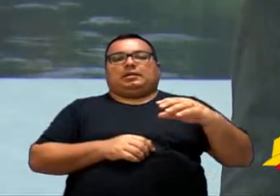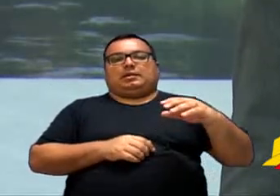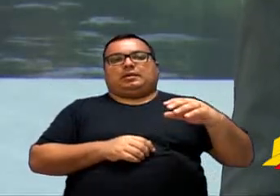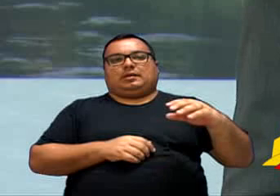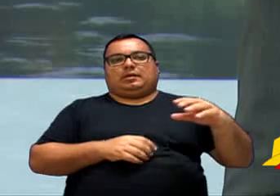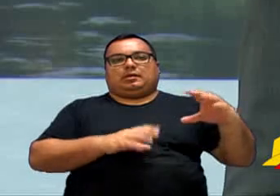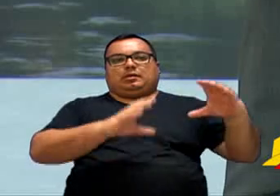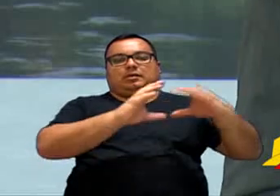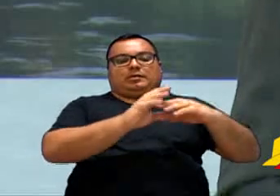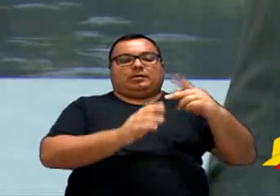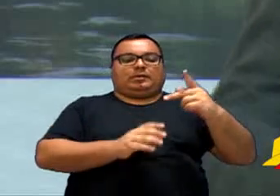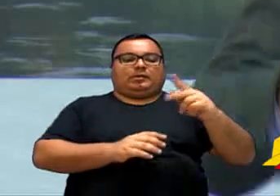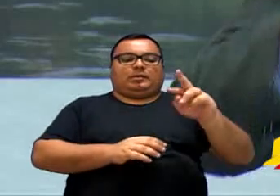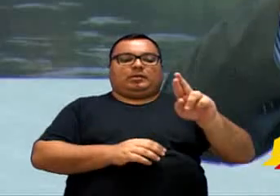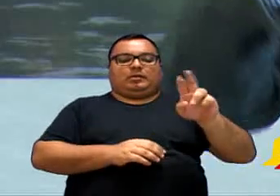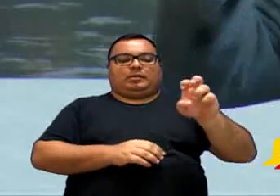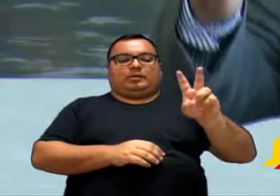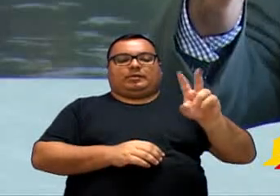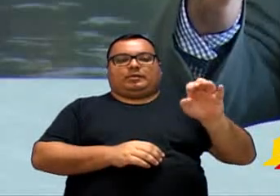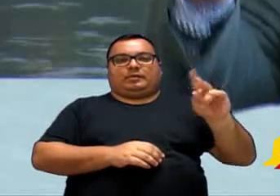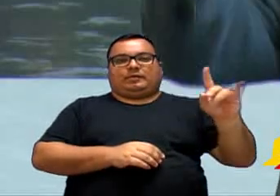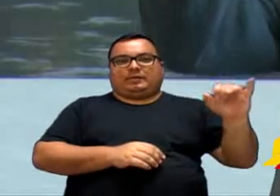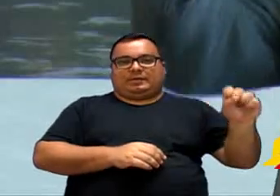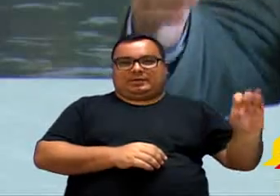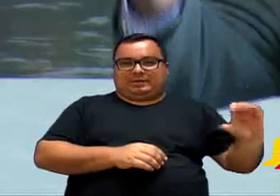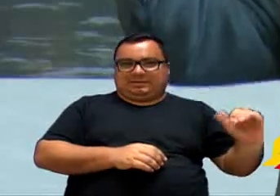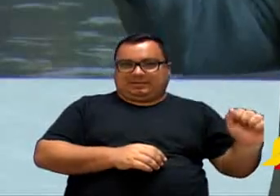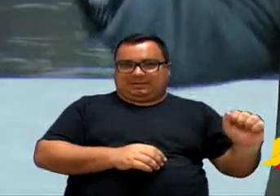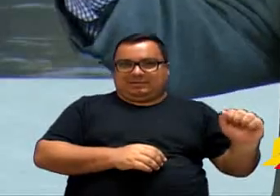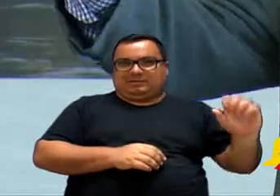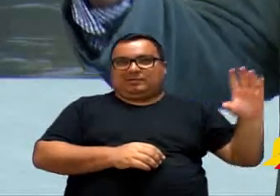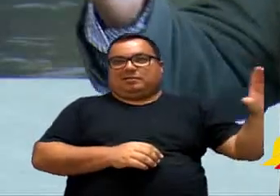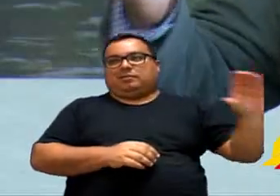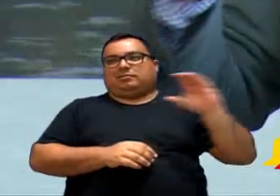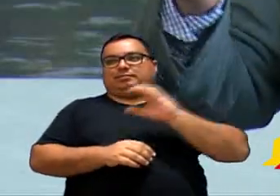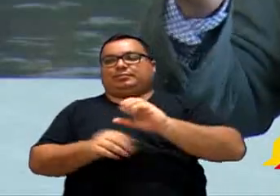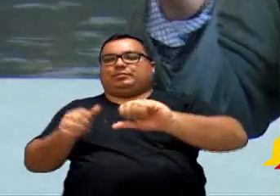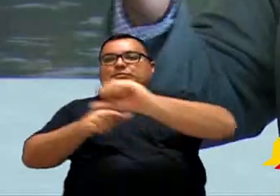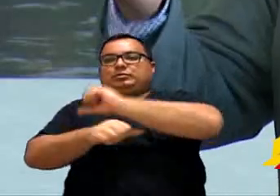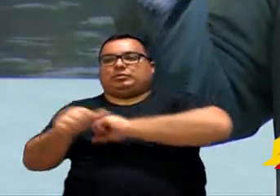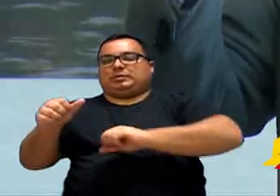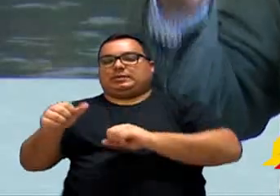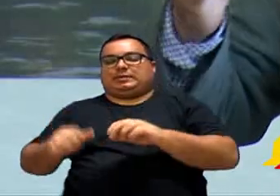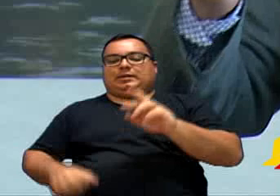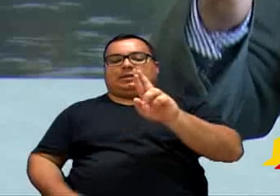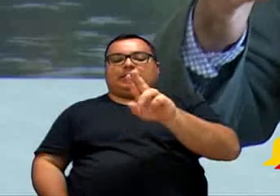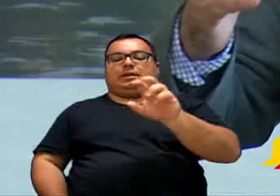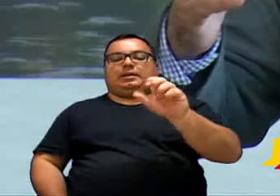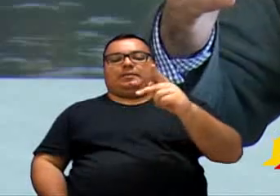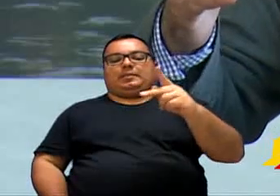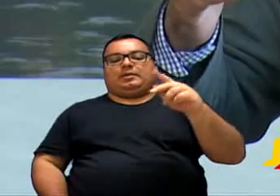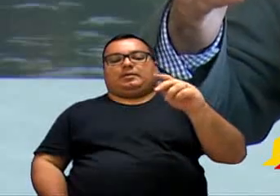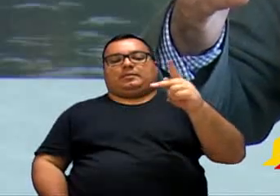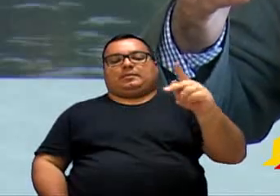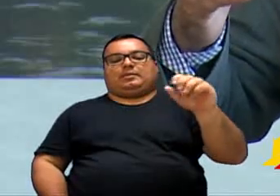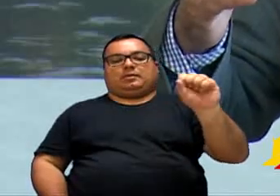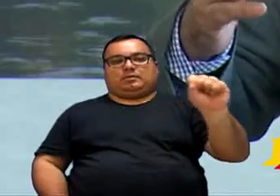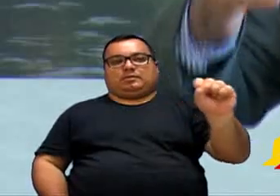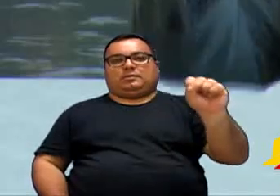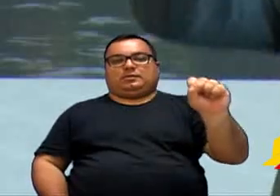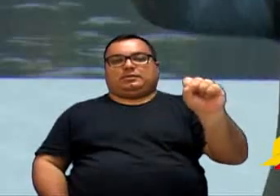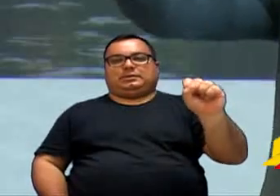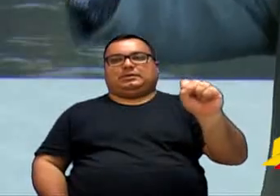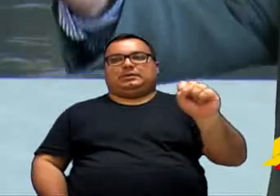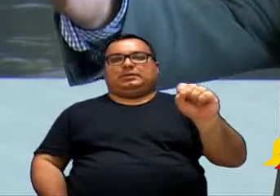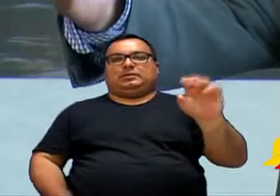Previdência Social e entraram para o regime próprio da Previdência Social, RPPS, que saiu do regime geral da